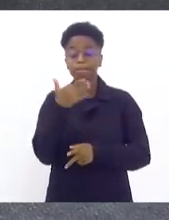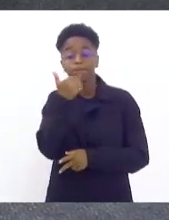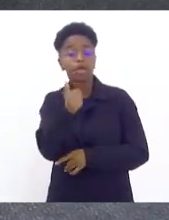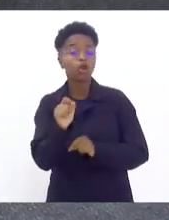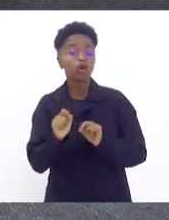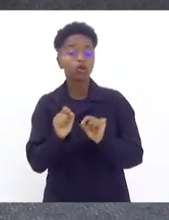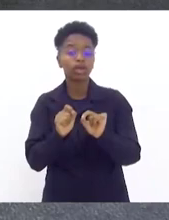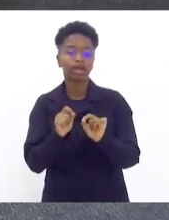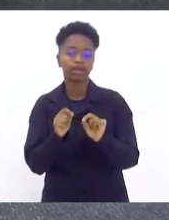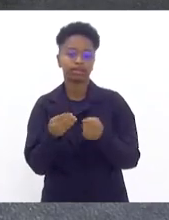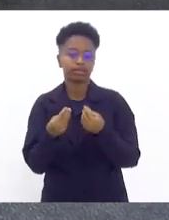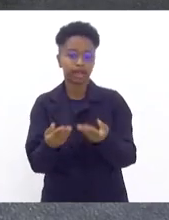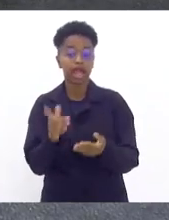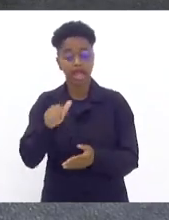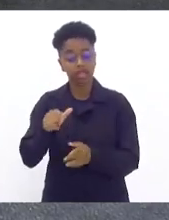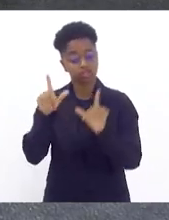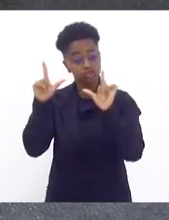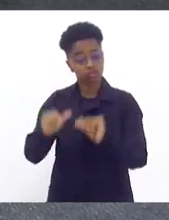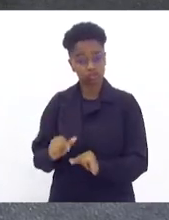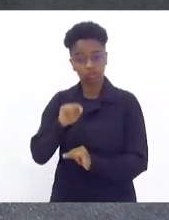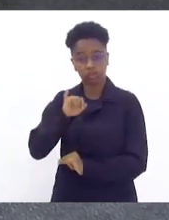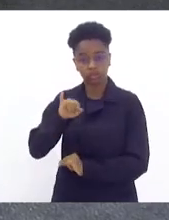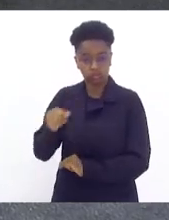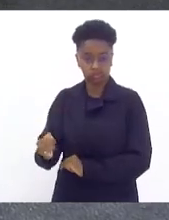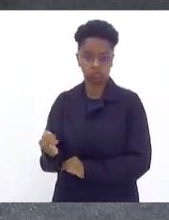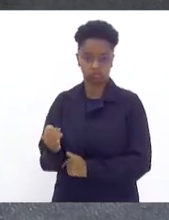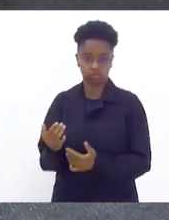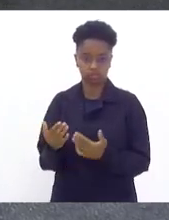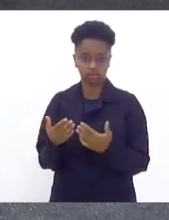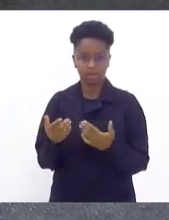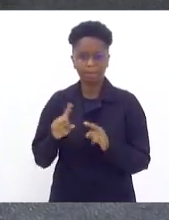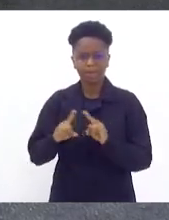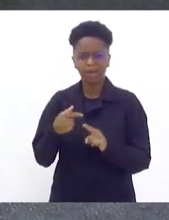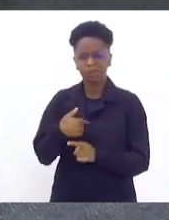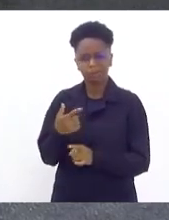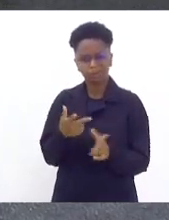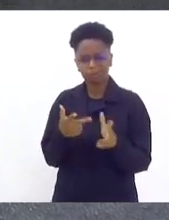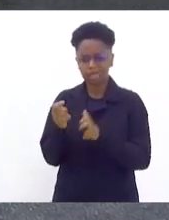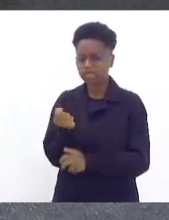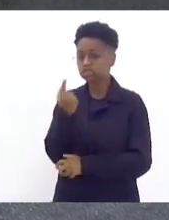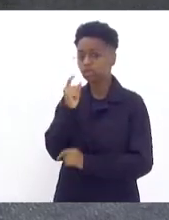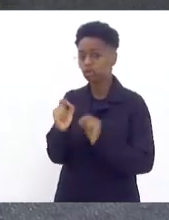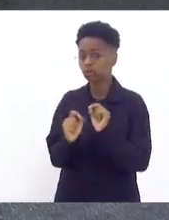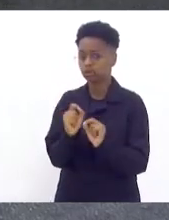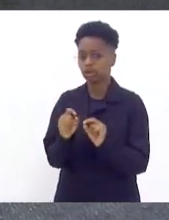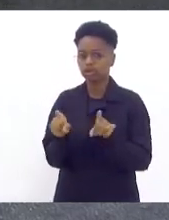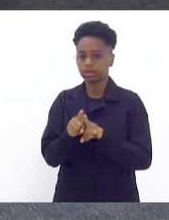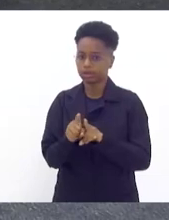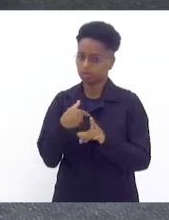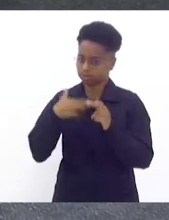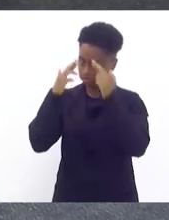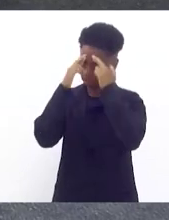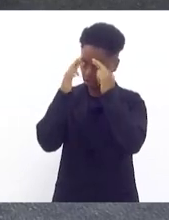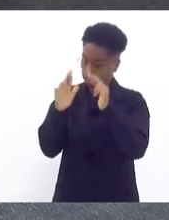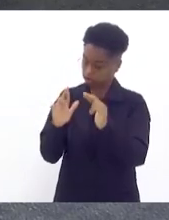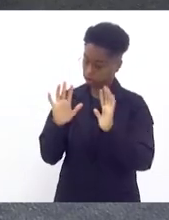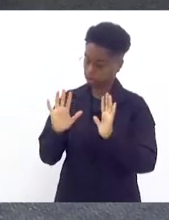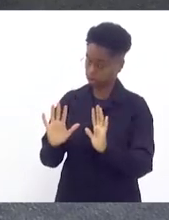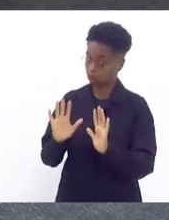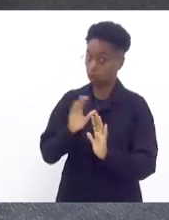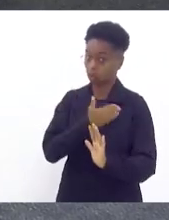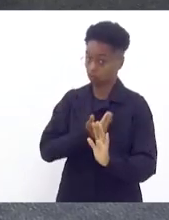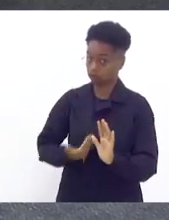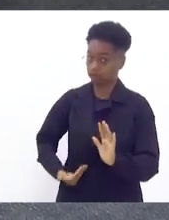população é a redução dos juros. Agora, o que me causa estranheza, e com todo respeito ao governo a